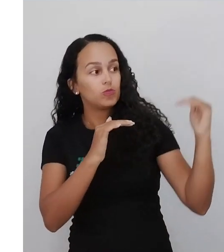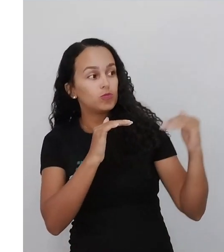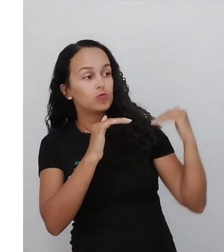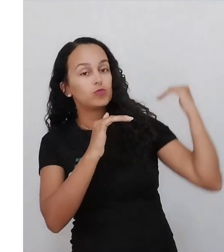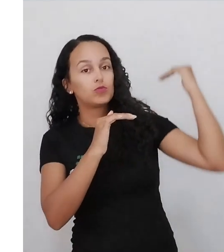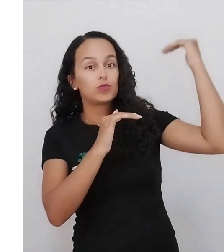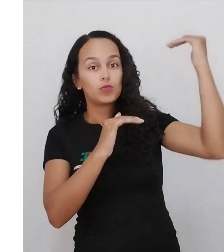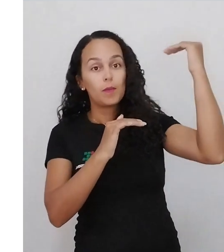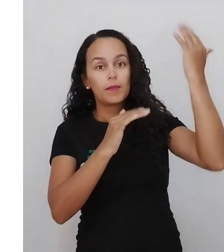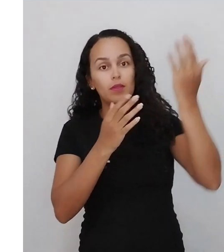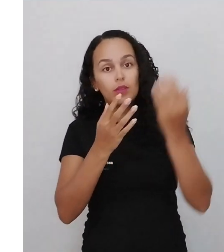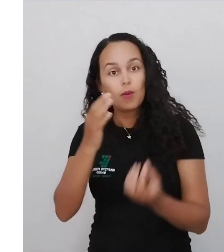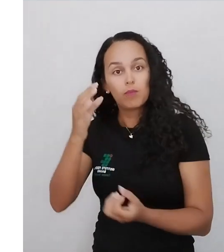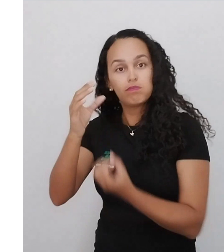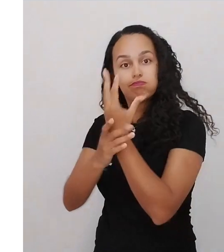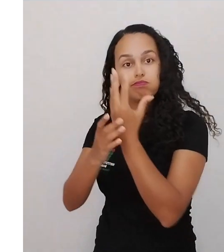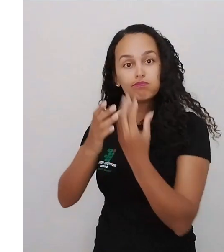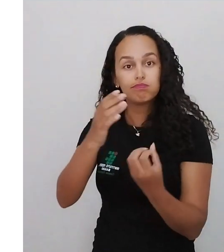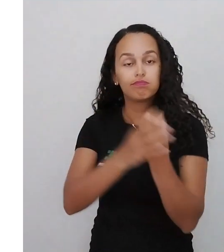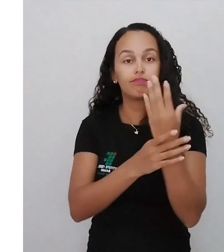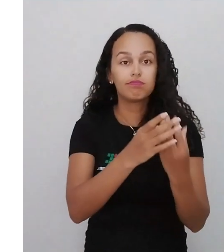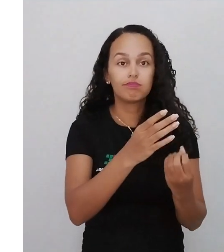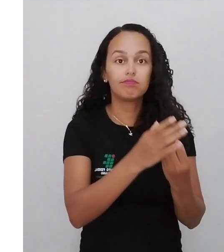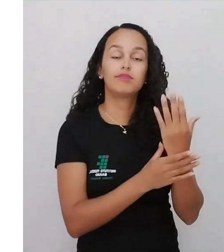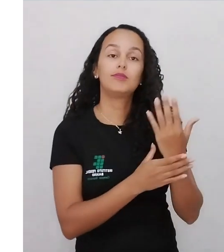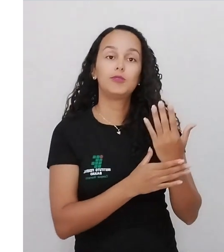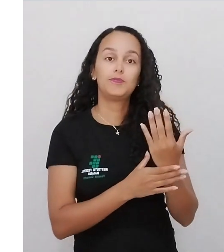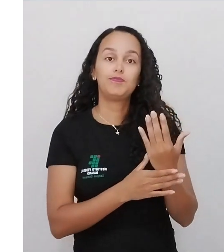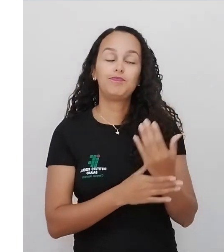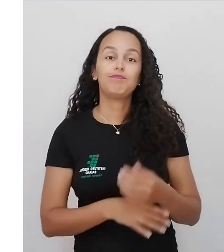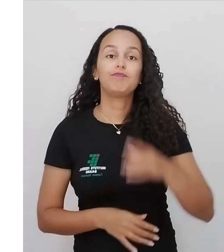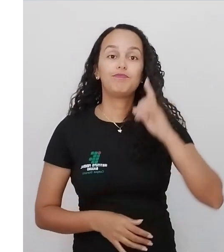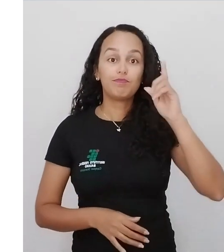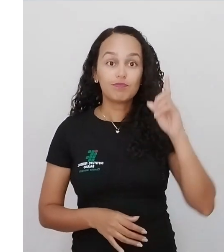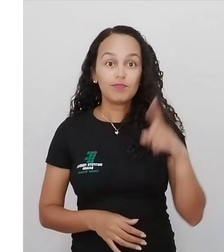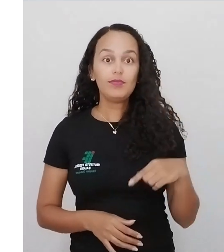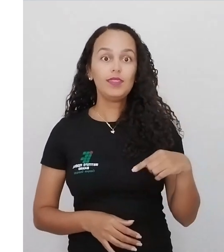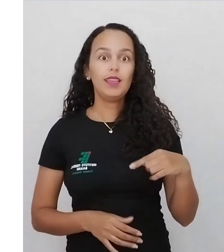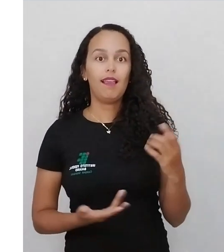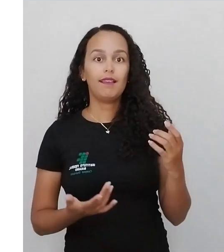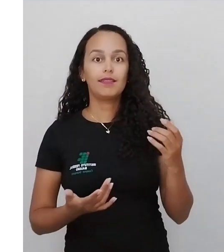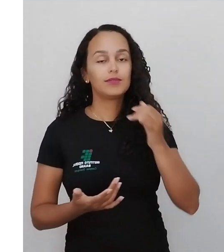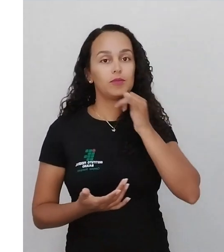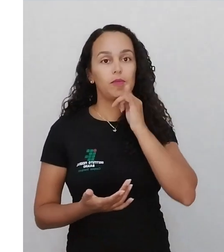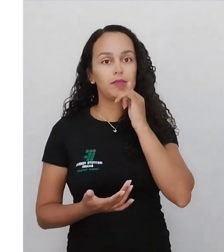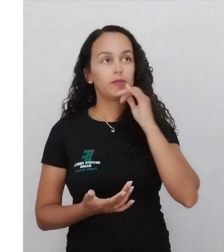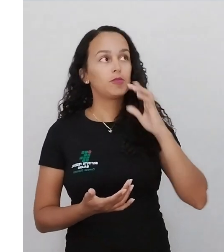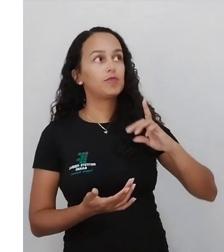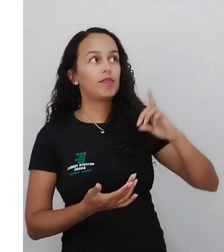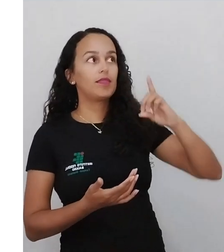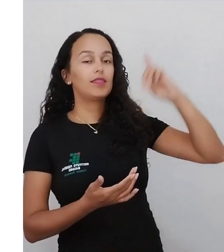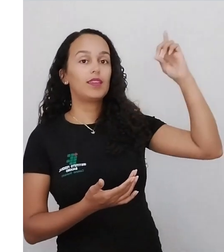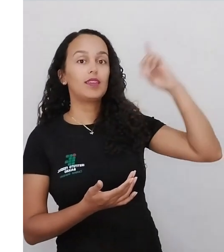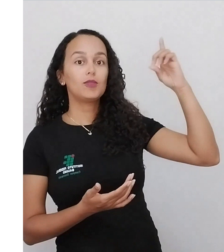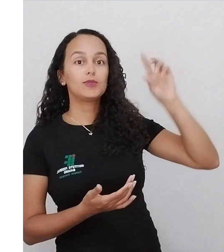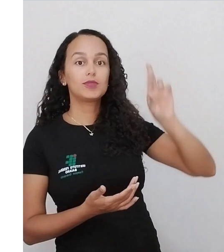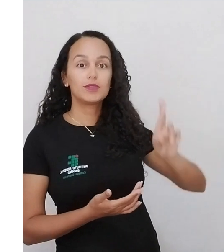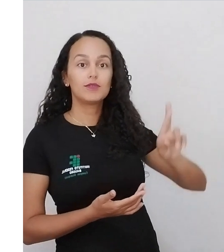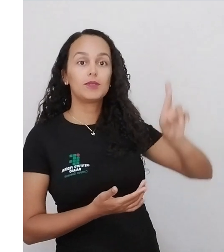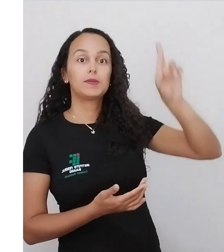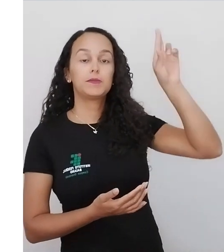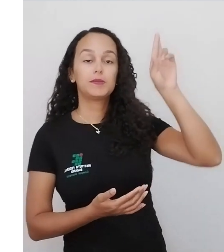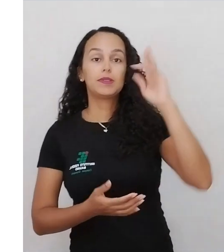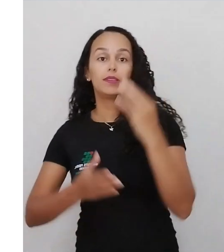né? Esse fenômeno seria, portanto, controlado por um ser divino. E esse